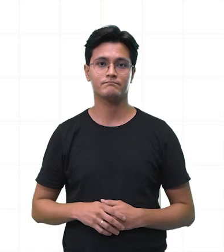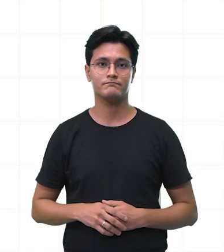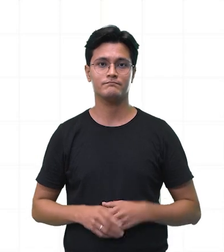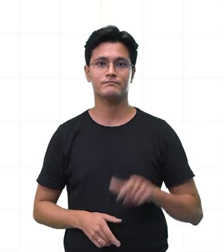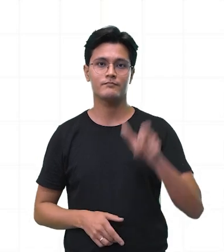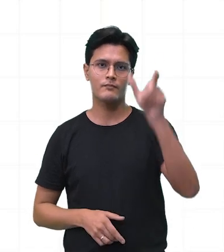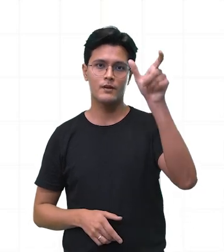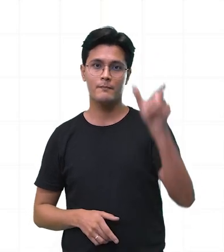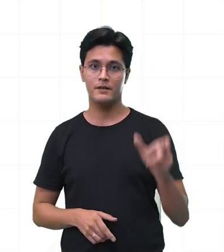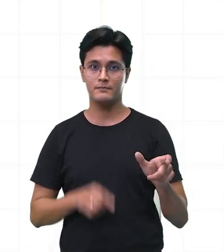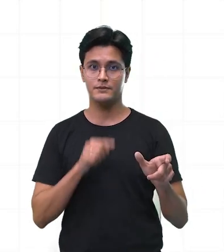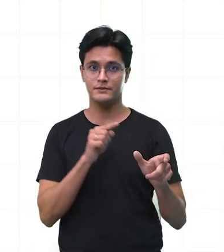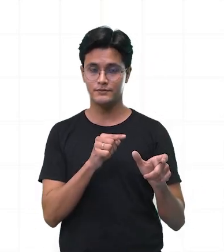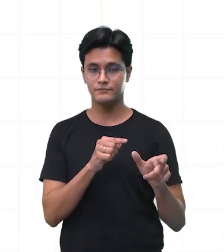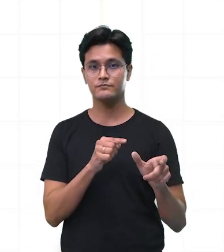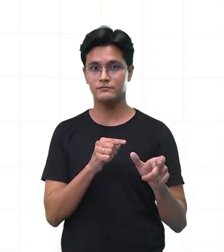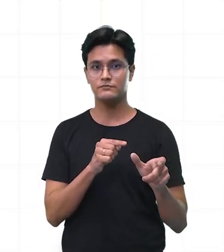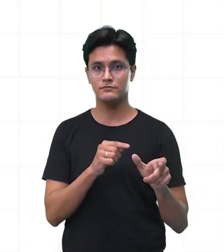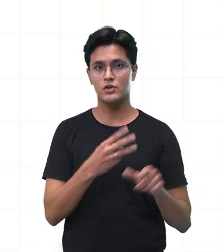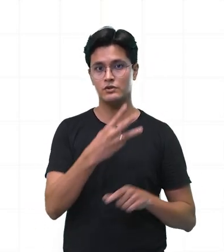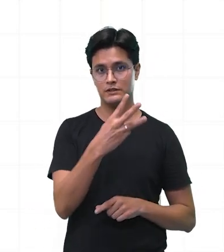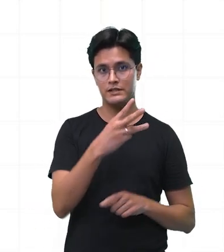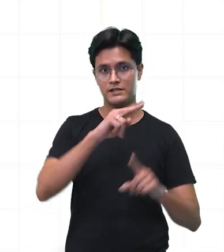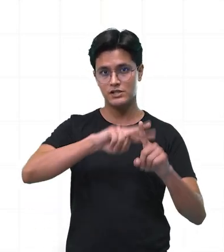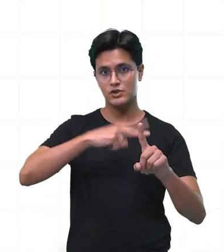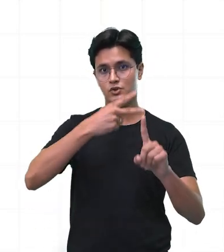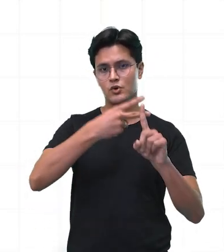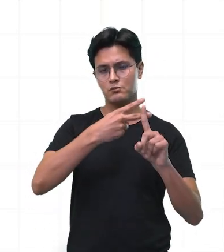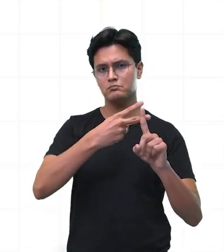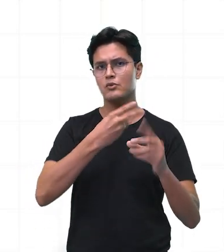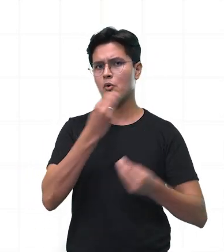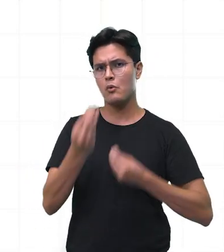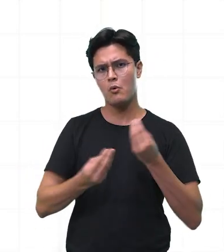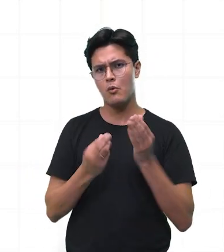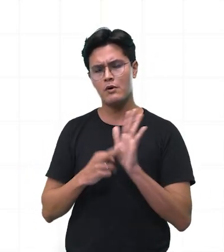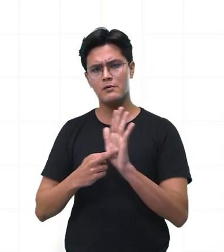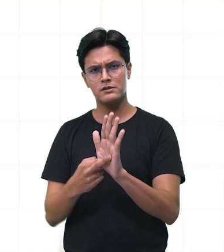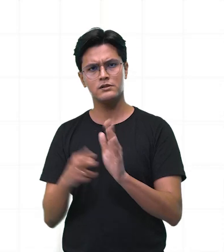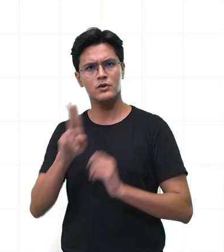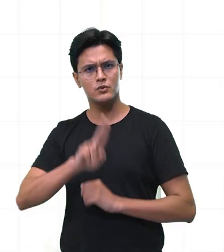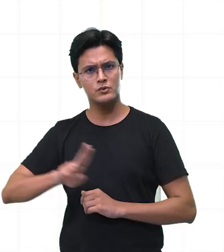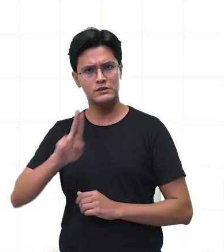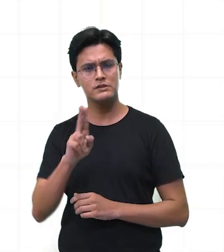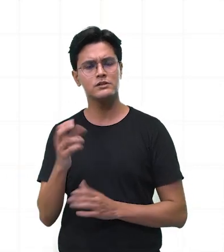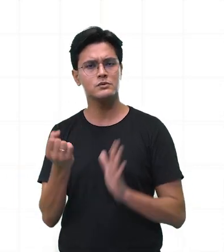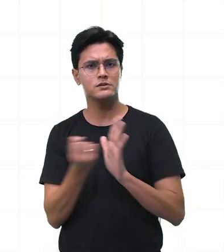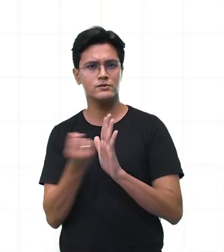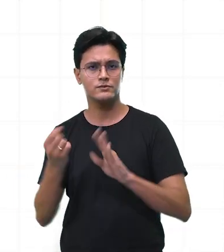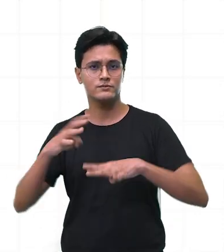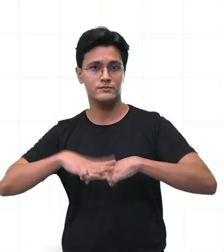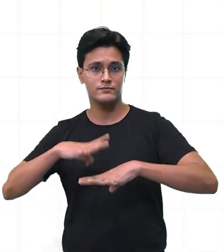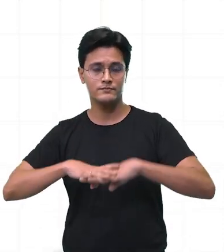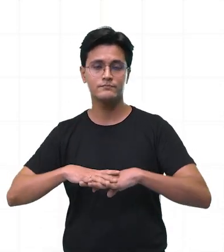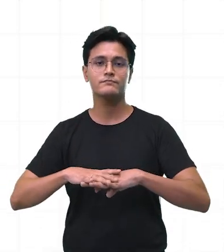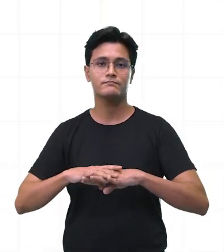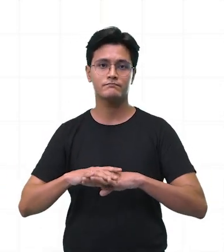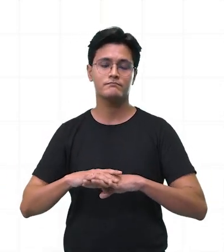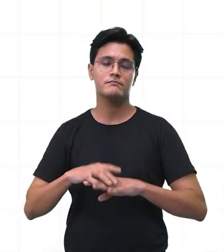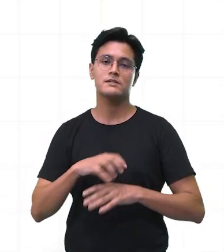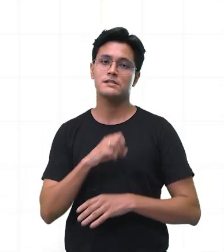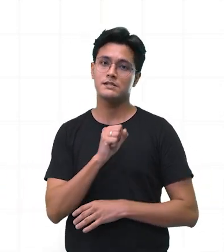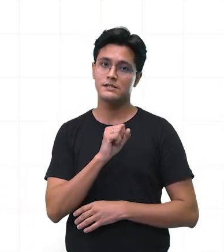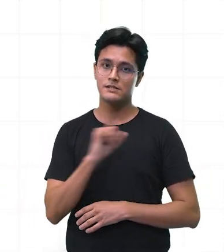Primeiro, nós temos aí, ó, o dobro de 3. Como eu represento isso em símbolos matemáticos? Ora, se